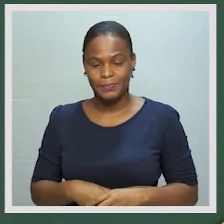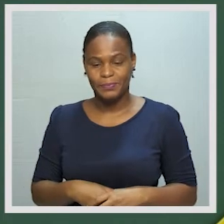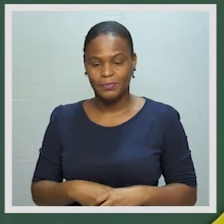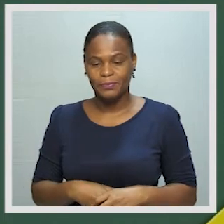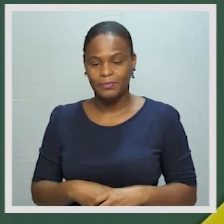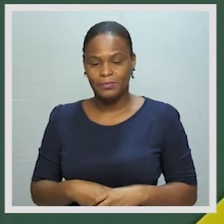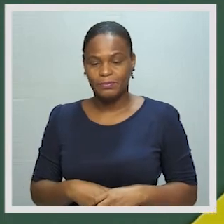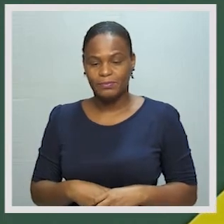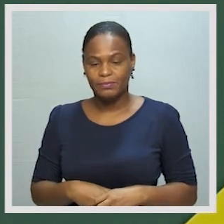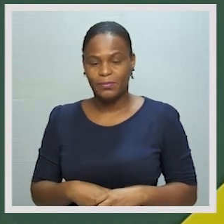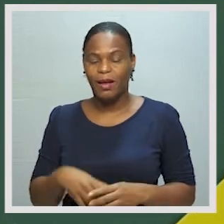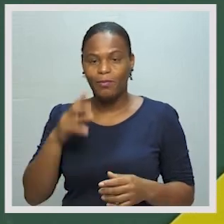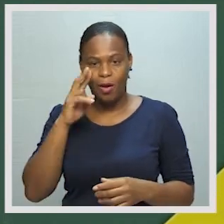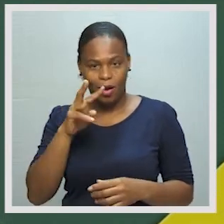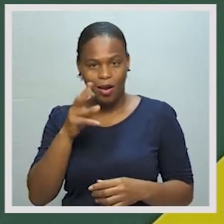que nós